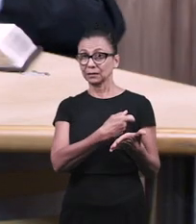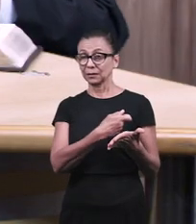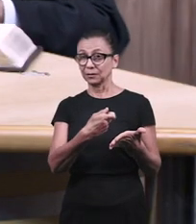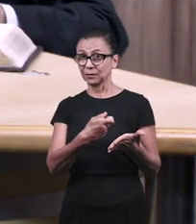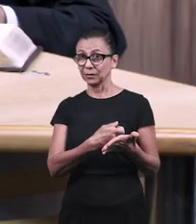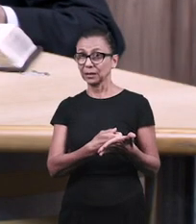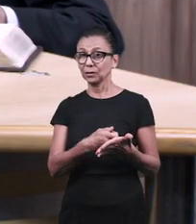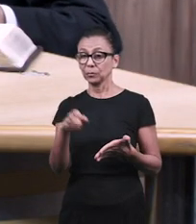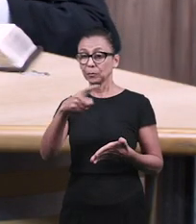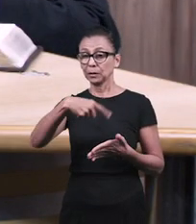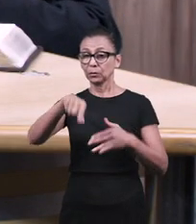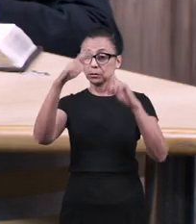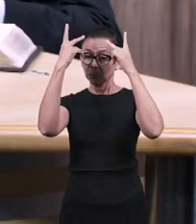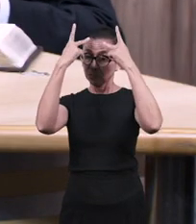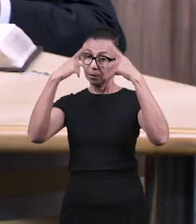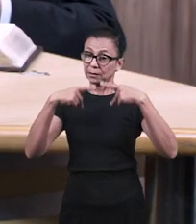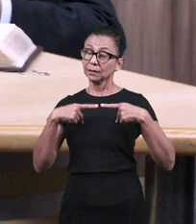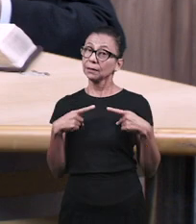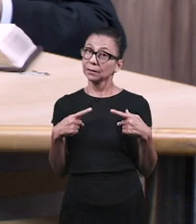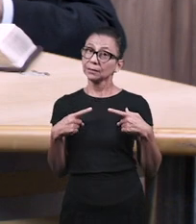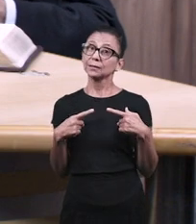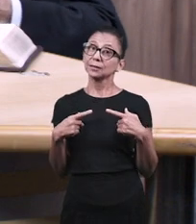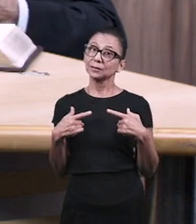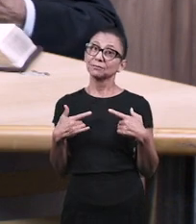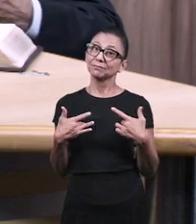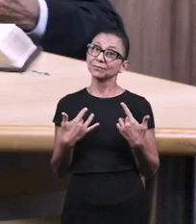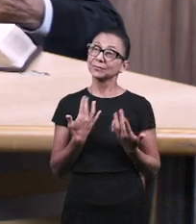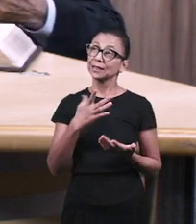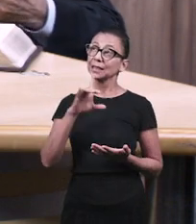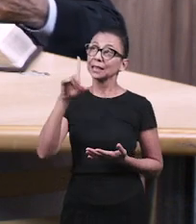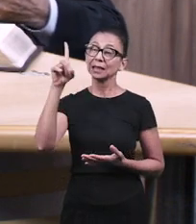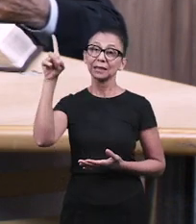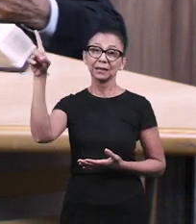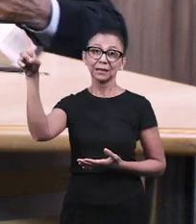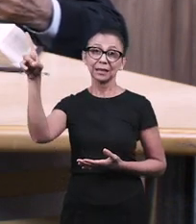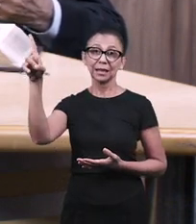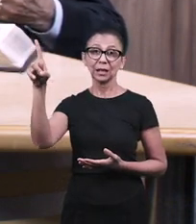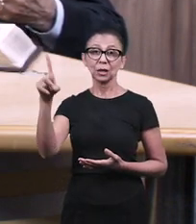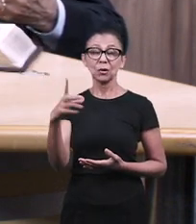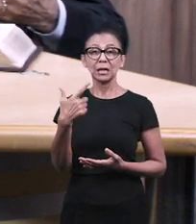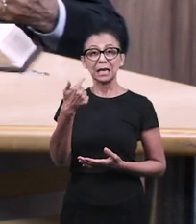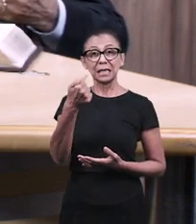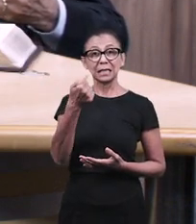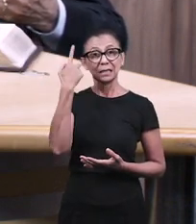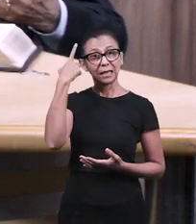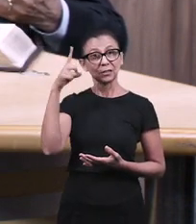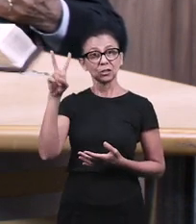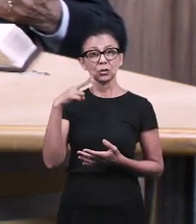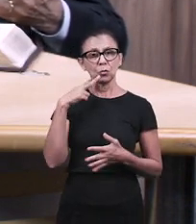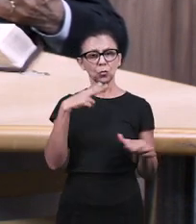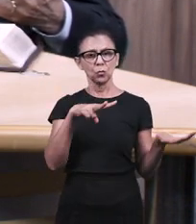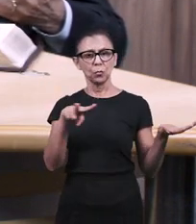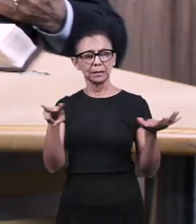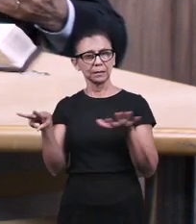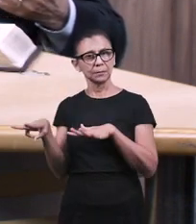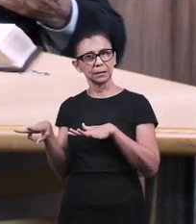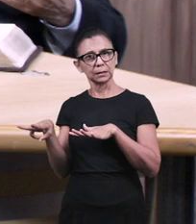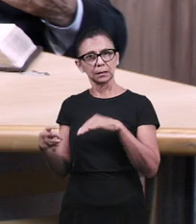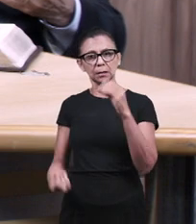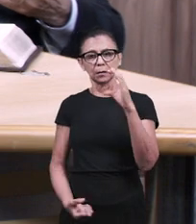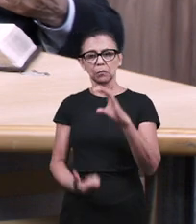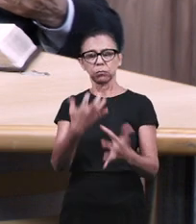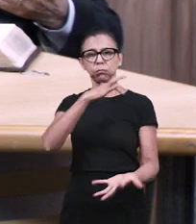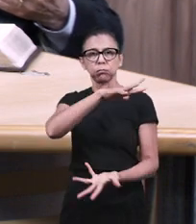sua jornada. Por isso ele citou dias. Na verdade, Deus criou tudo em 7 tempos, porque não tem tempo para